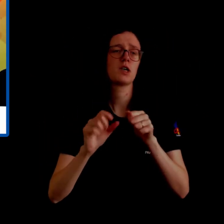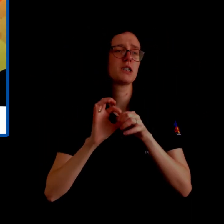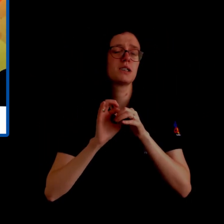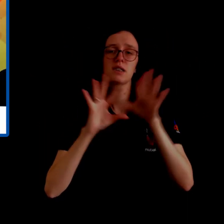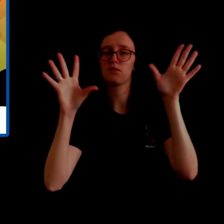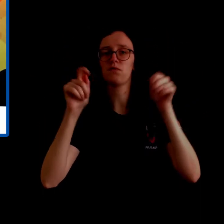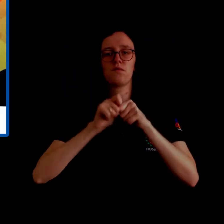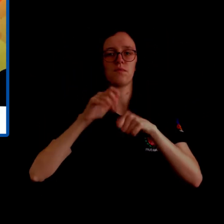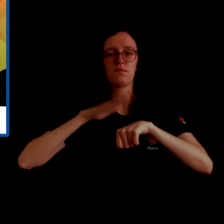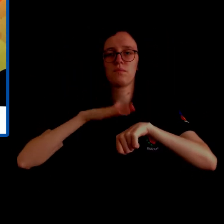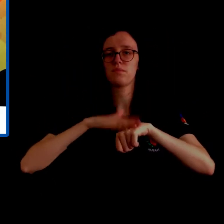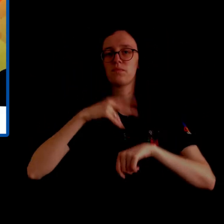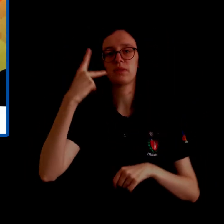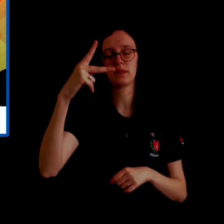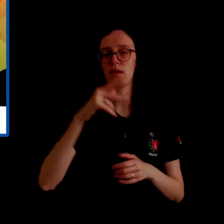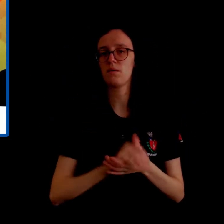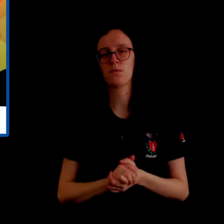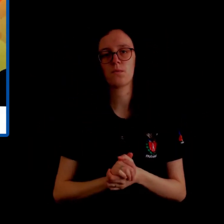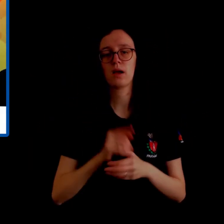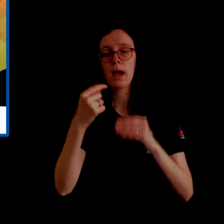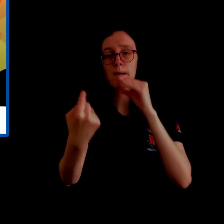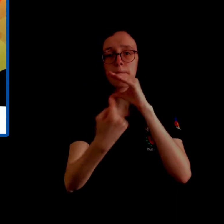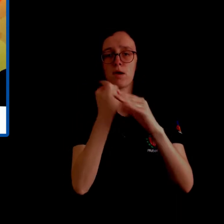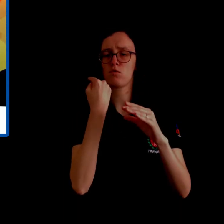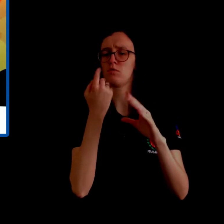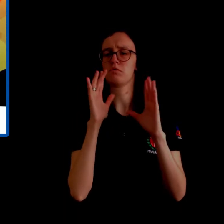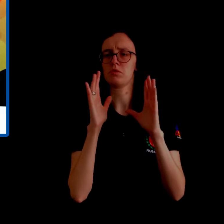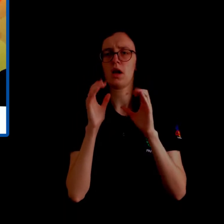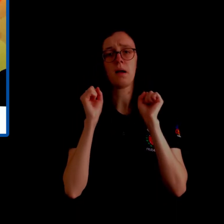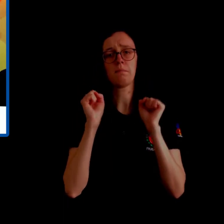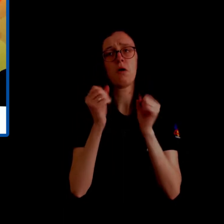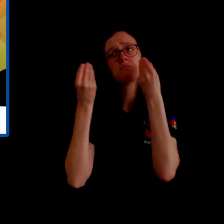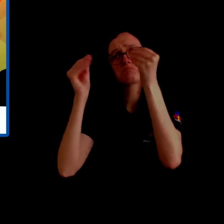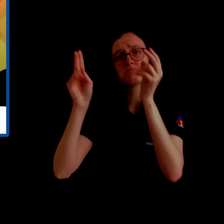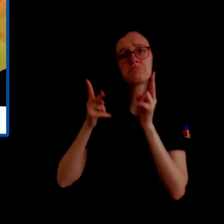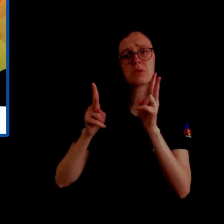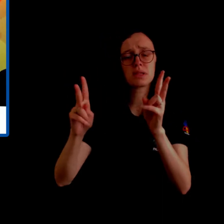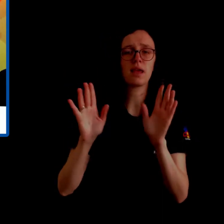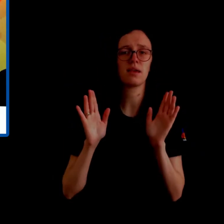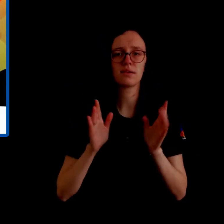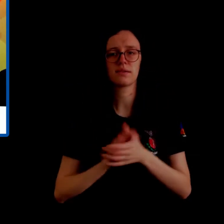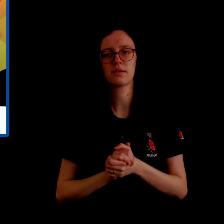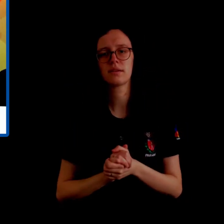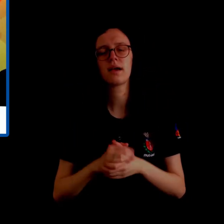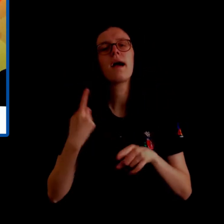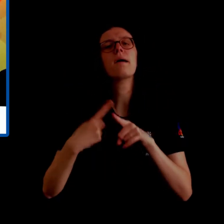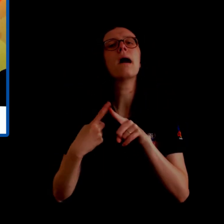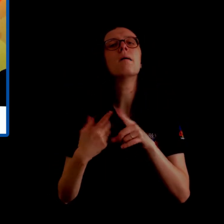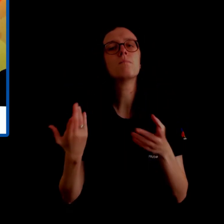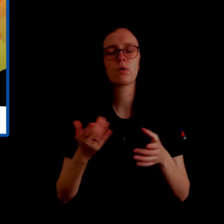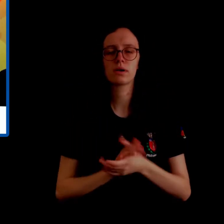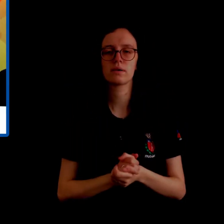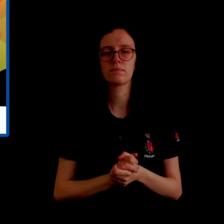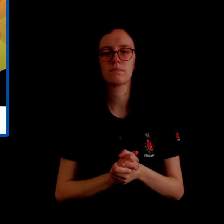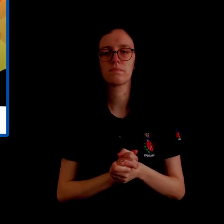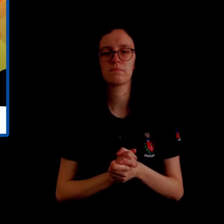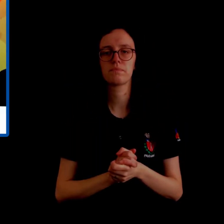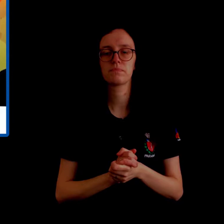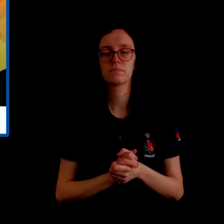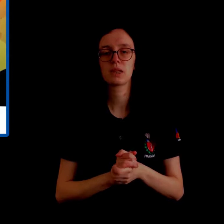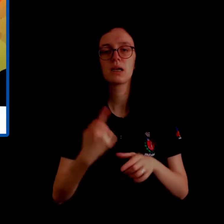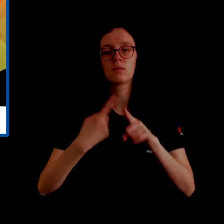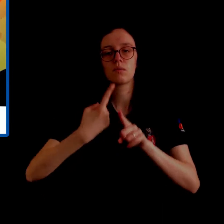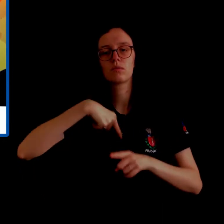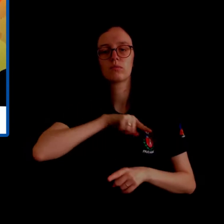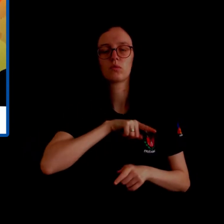Então, essa pergunta você mantém ela dentro do seu formulário, tá? Então, por quê? Porque é algo que nós